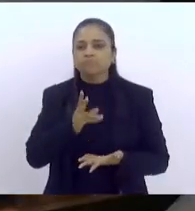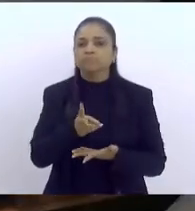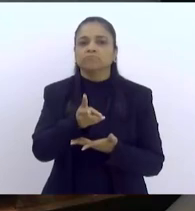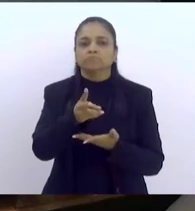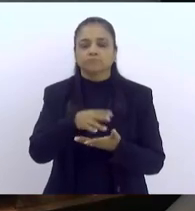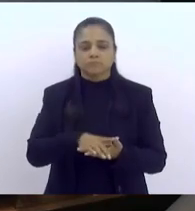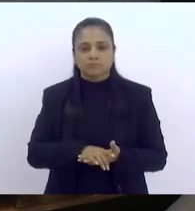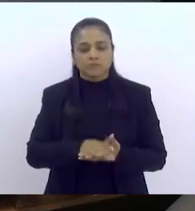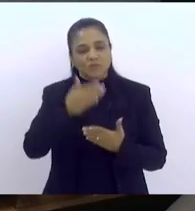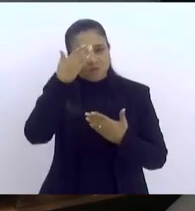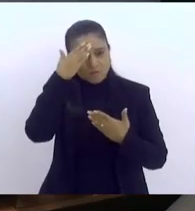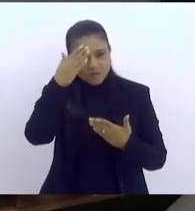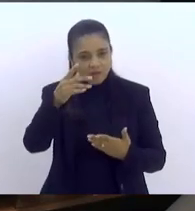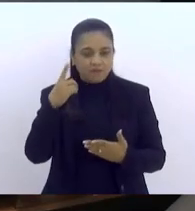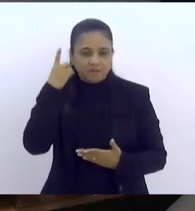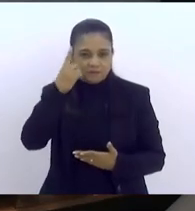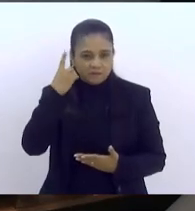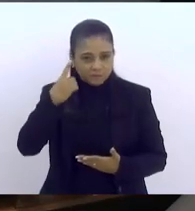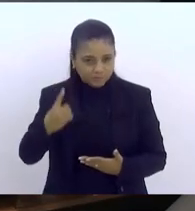Obrigado, deputada